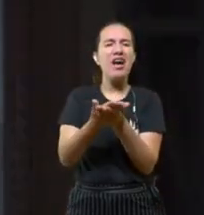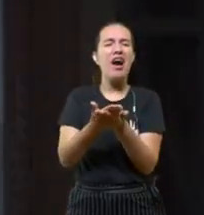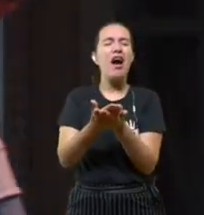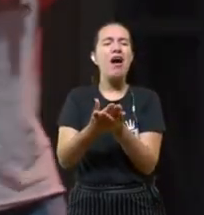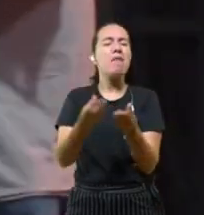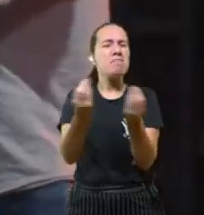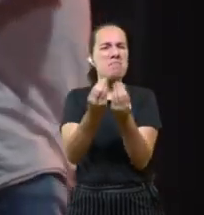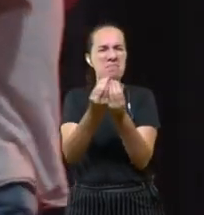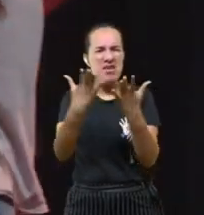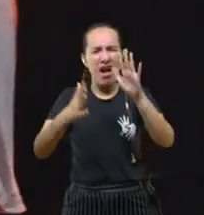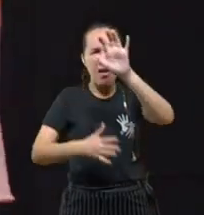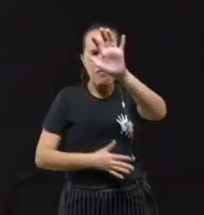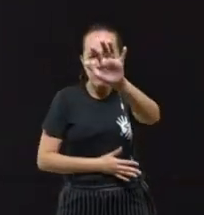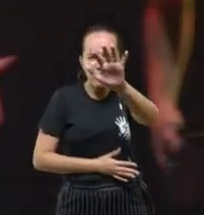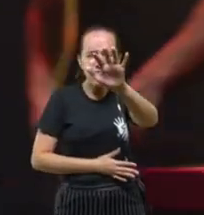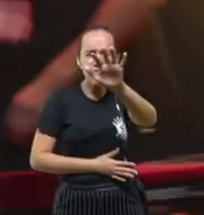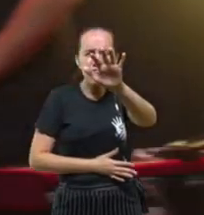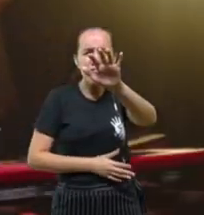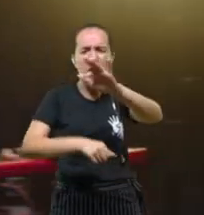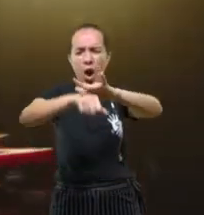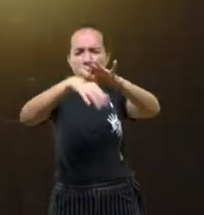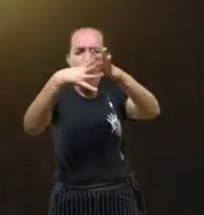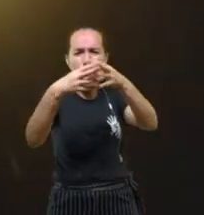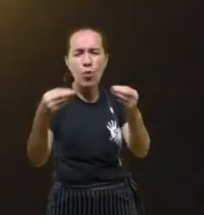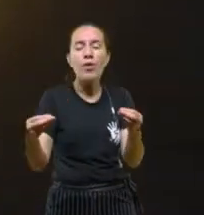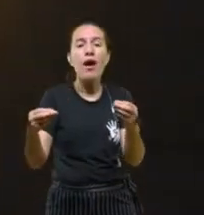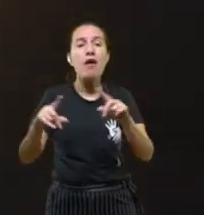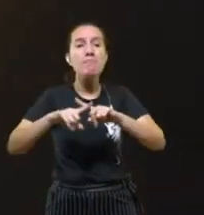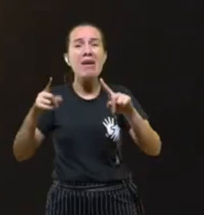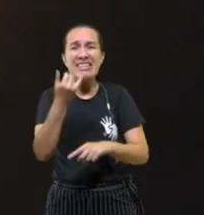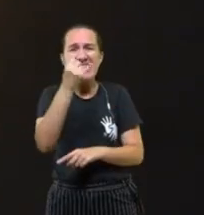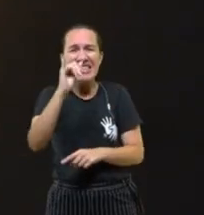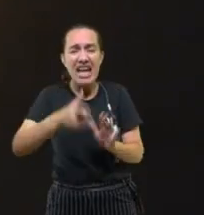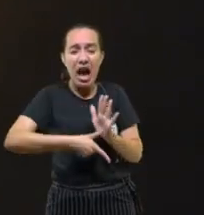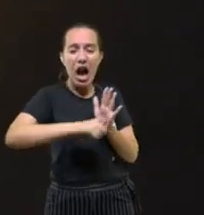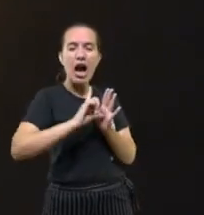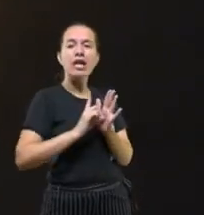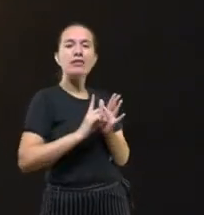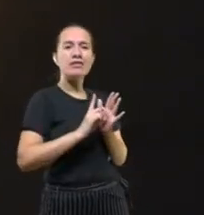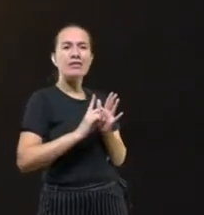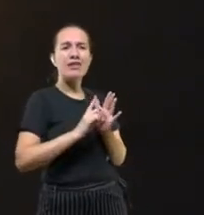fazer milagres, você pode fazer curas, mas se não está